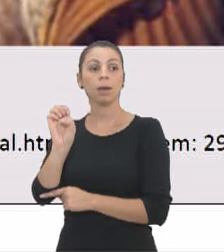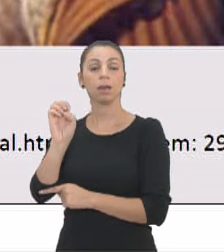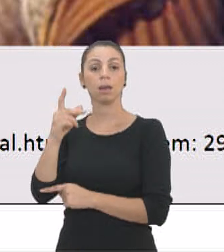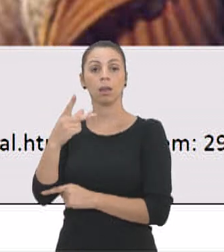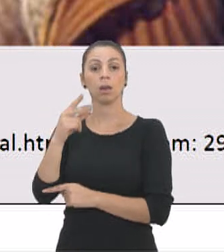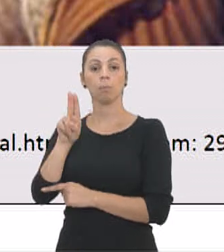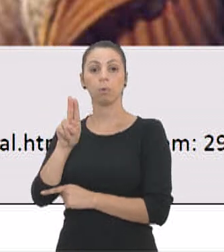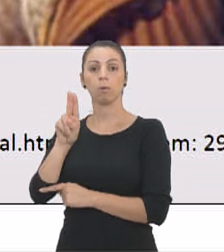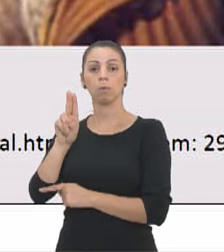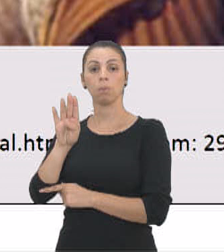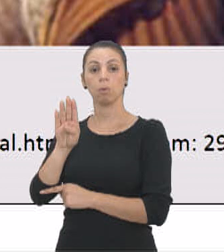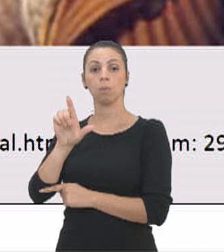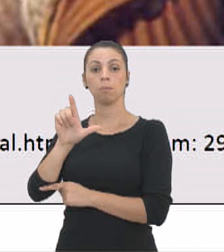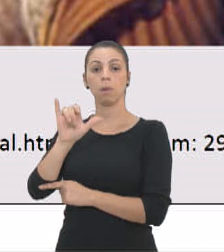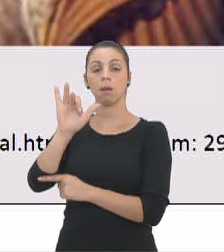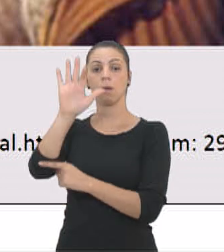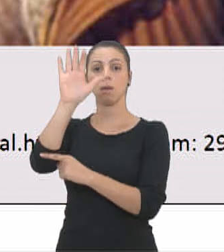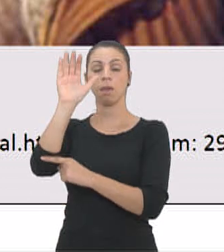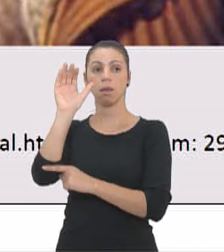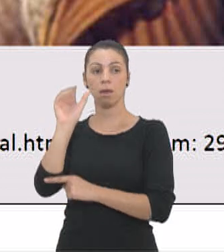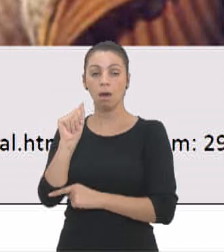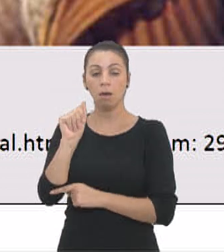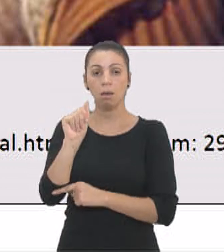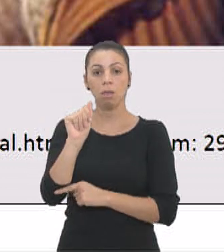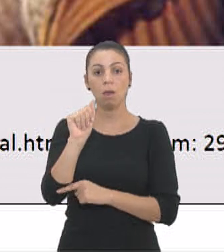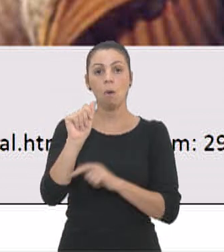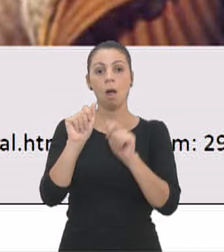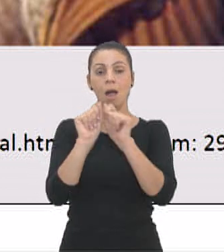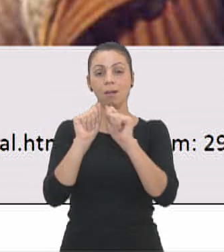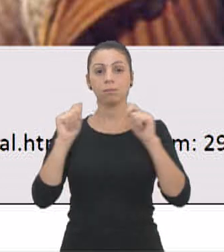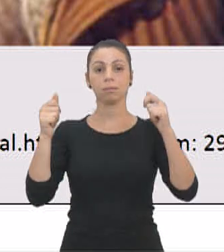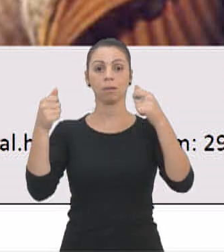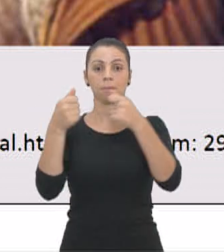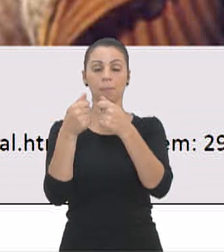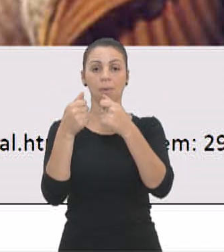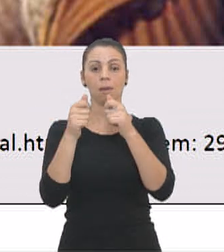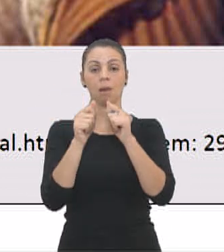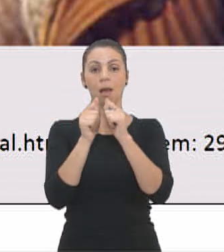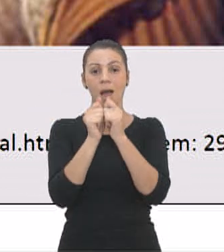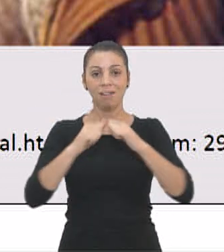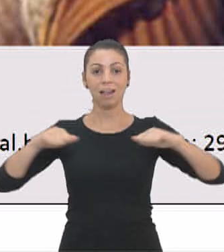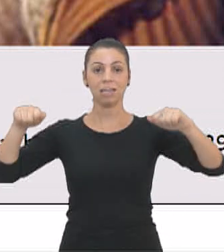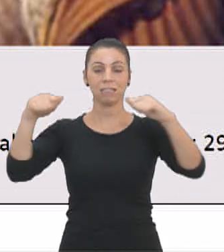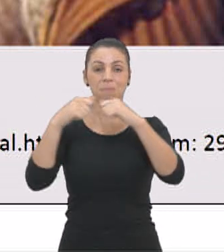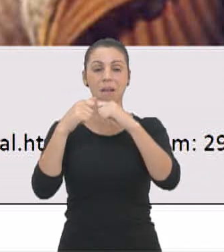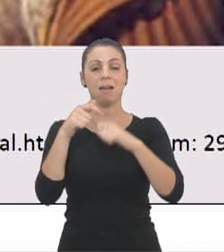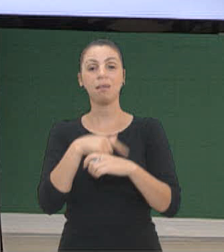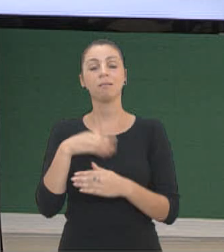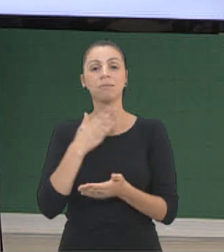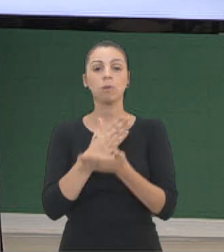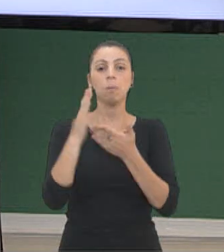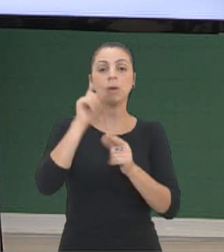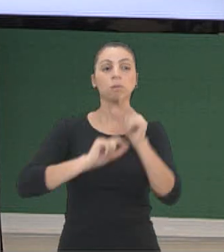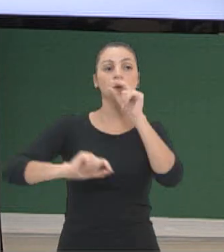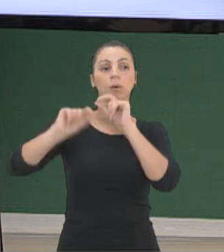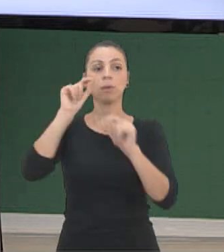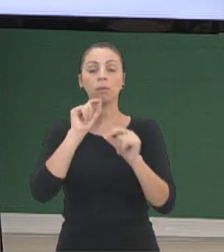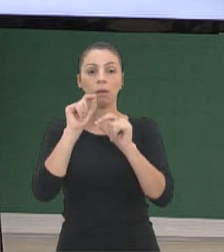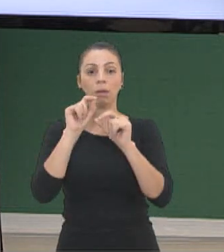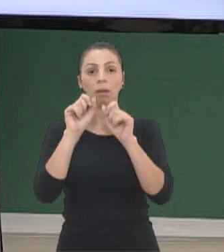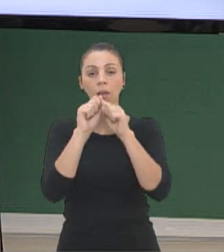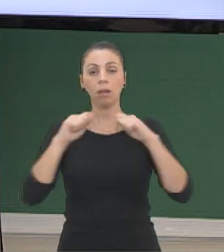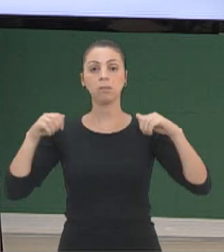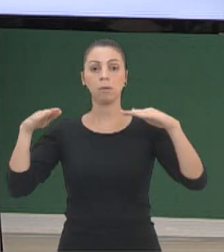Legislativa transforma-se em convenção. É interessante porque quando a Assembleia